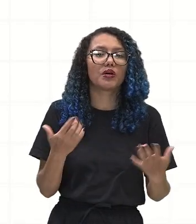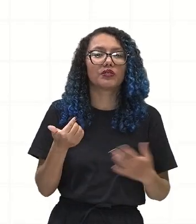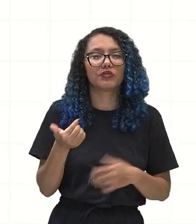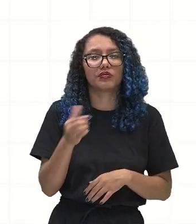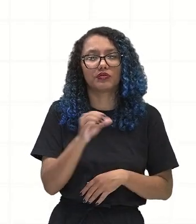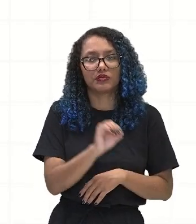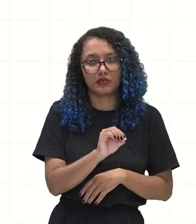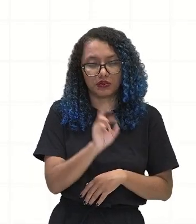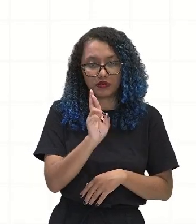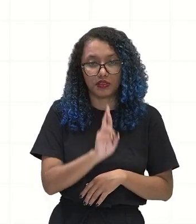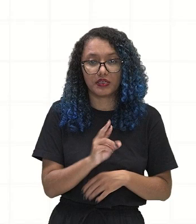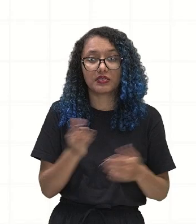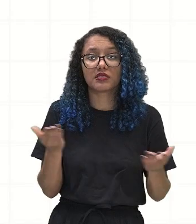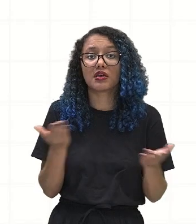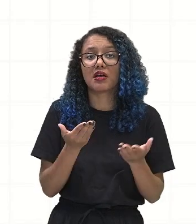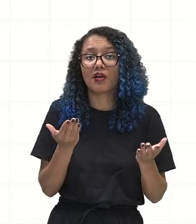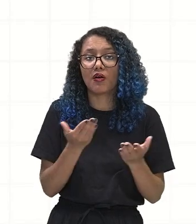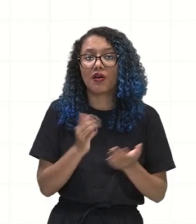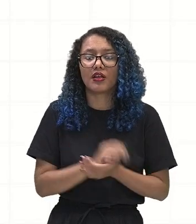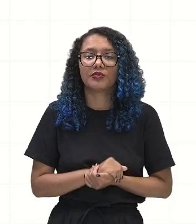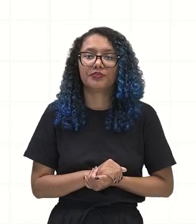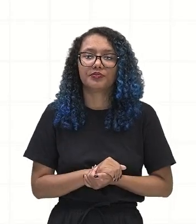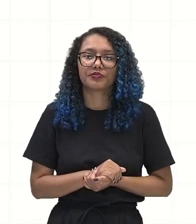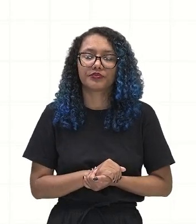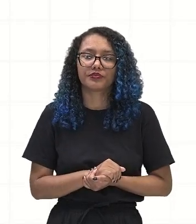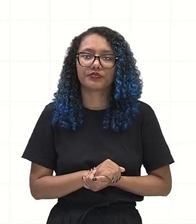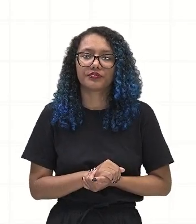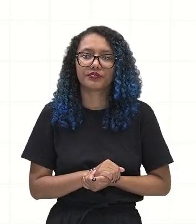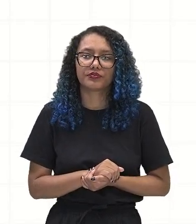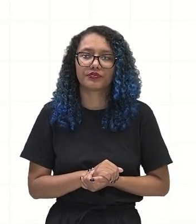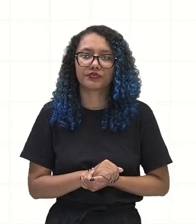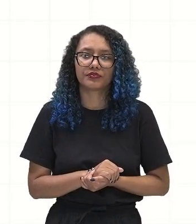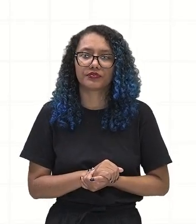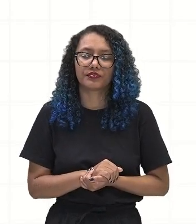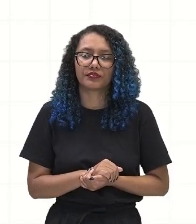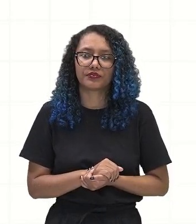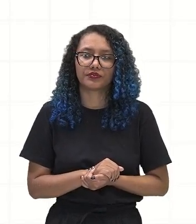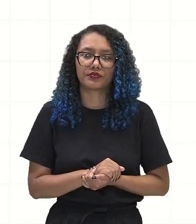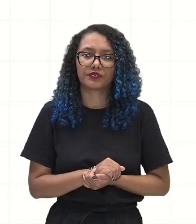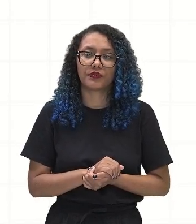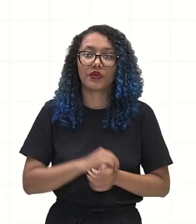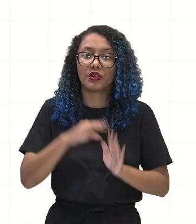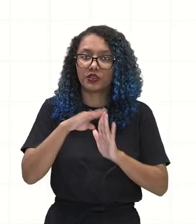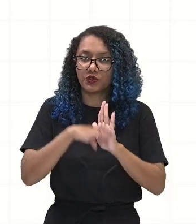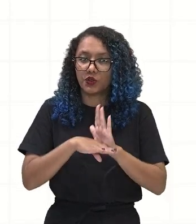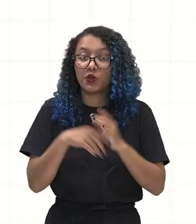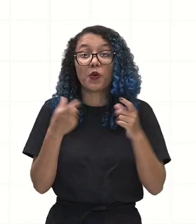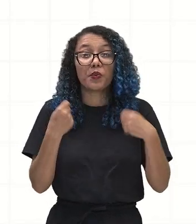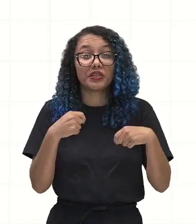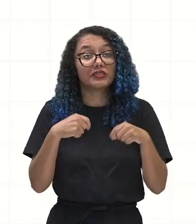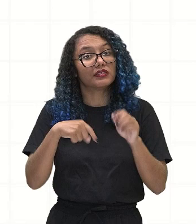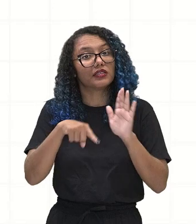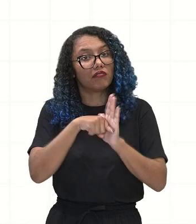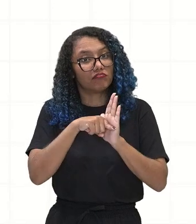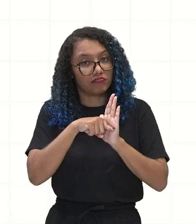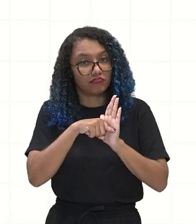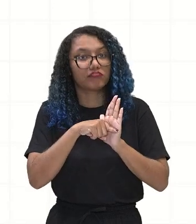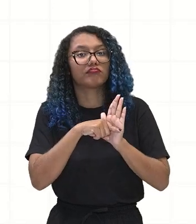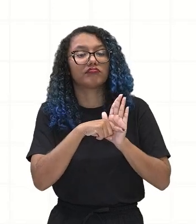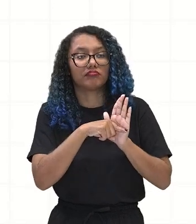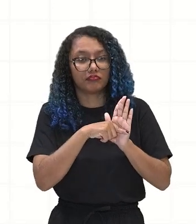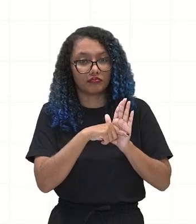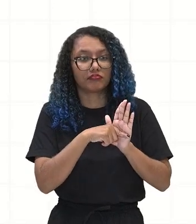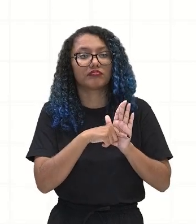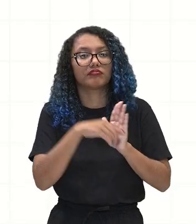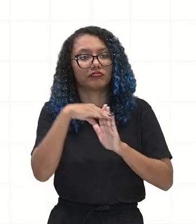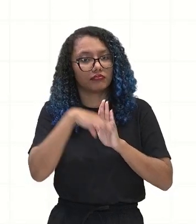dele. E agora, como é um desconto, é lógico que a gente vai diminuir esse valor. Então, se diminuir, é